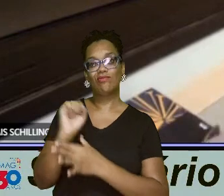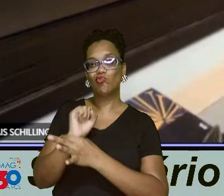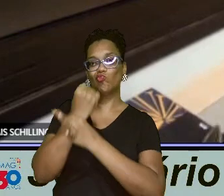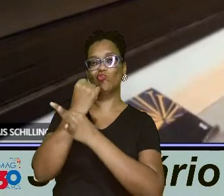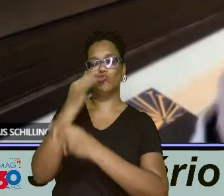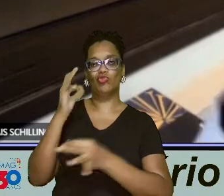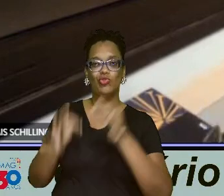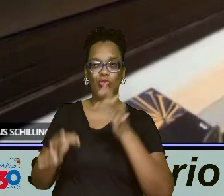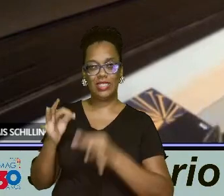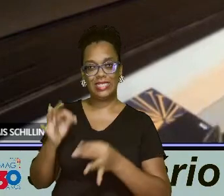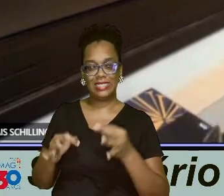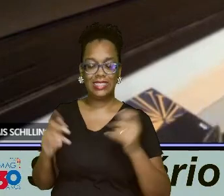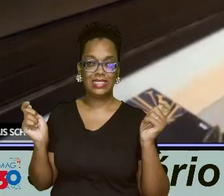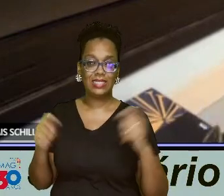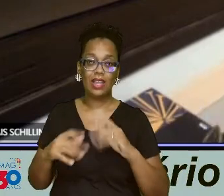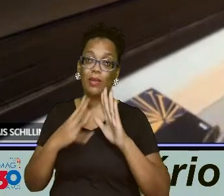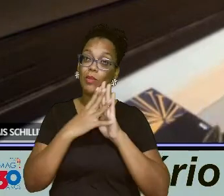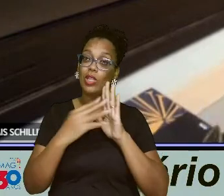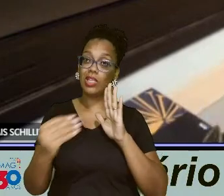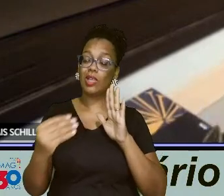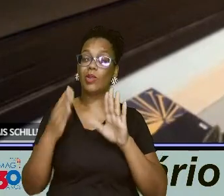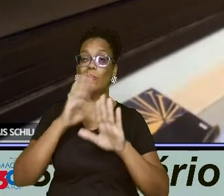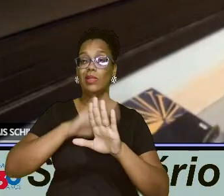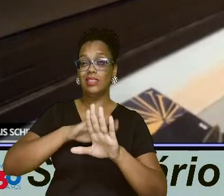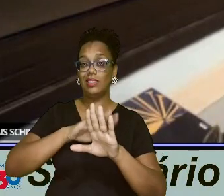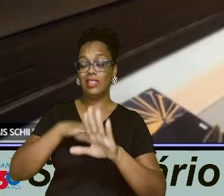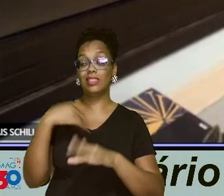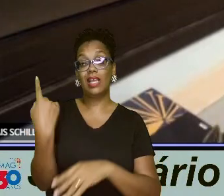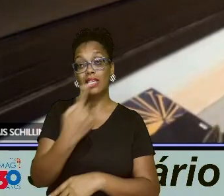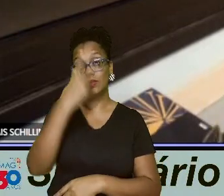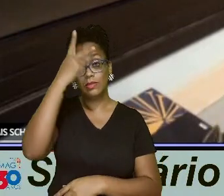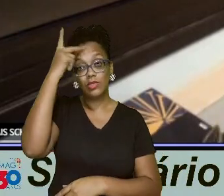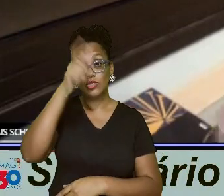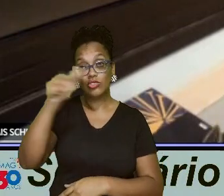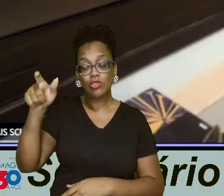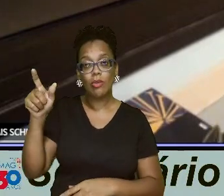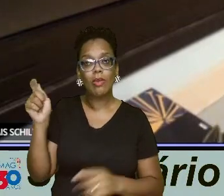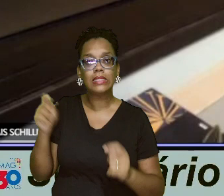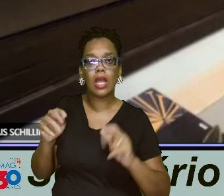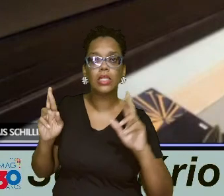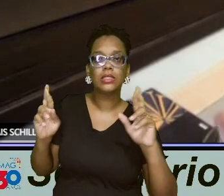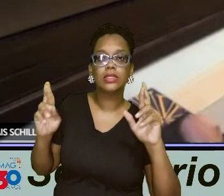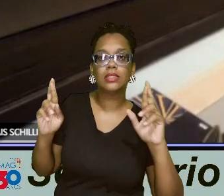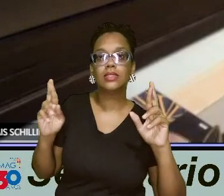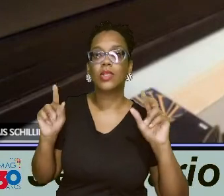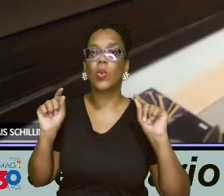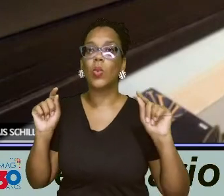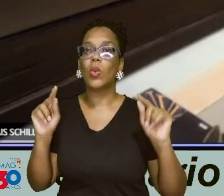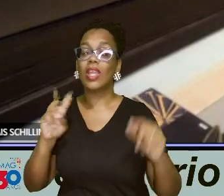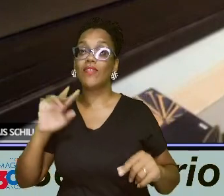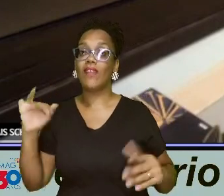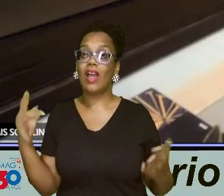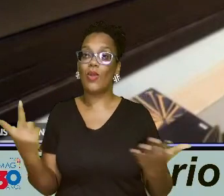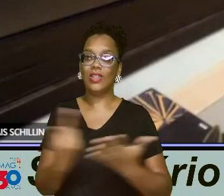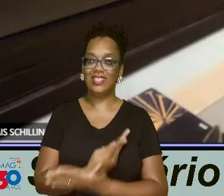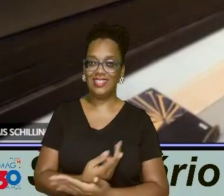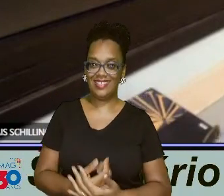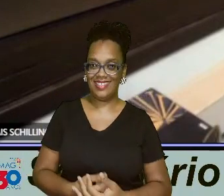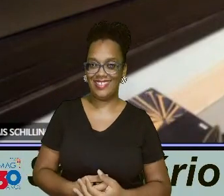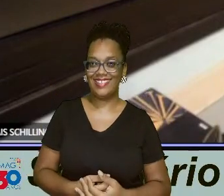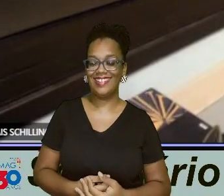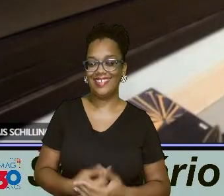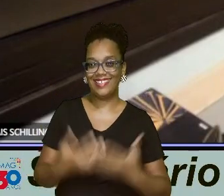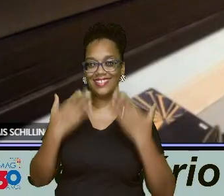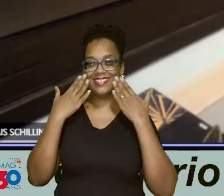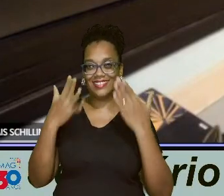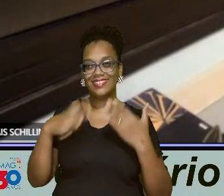jurídica, com o modelo de precedentes. E as pessoas poderem ter uma expectativa do que vai acontecer